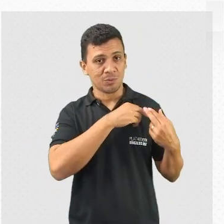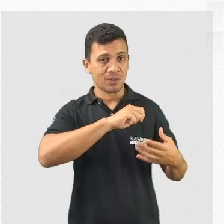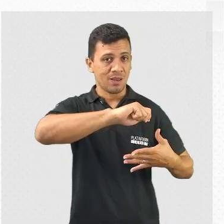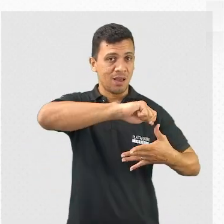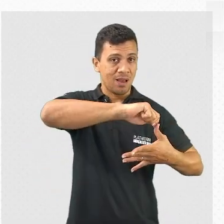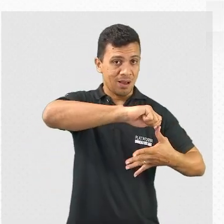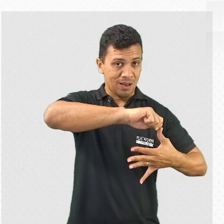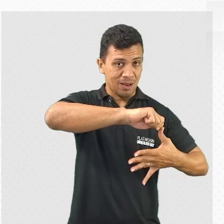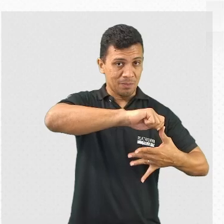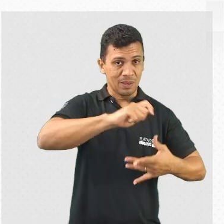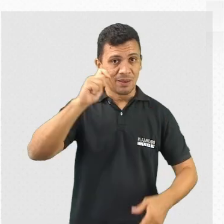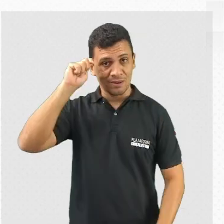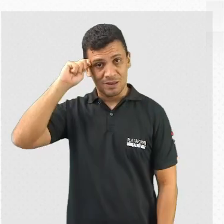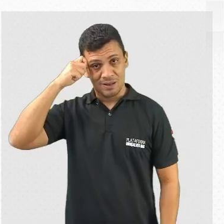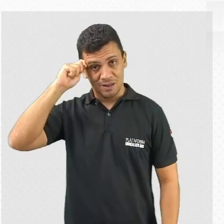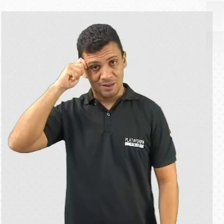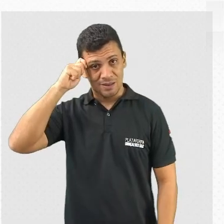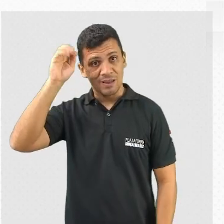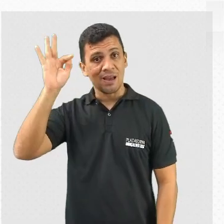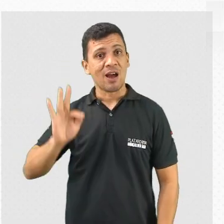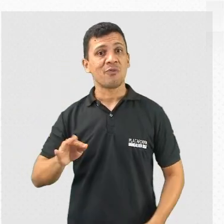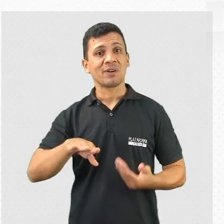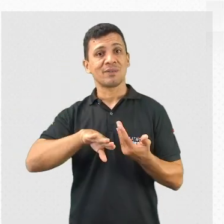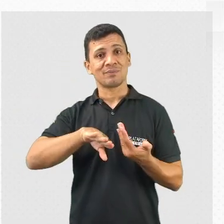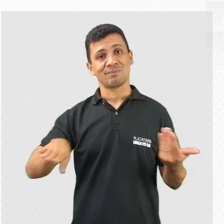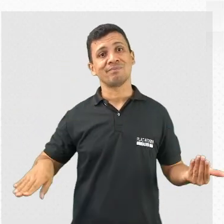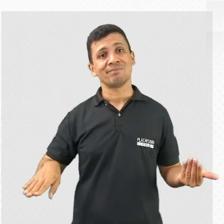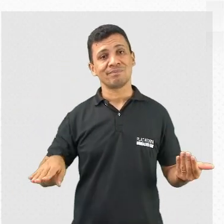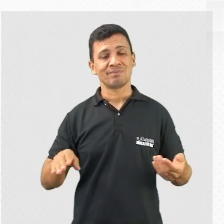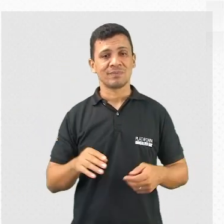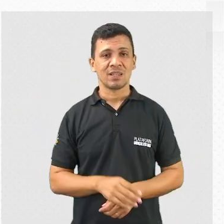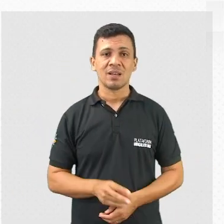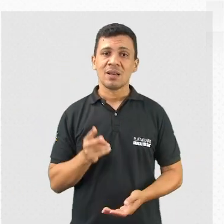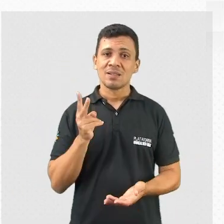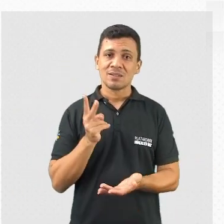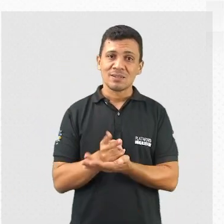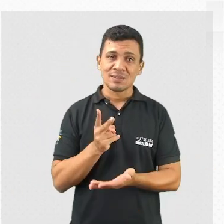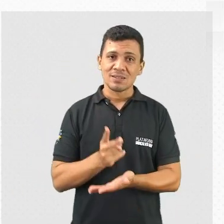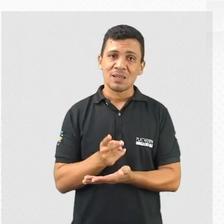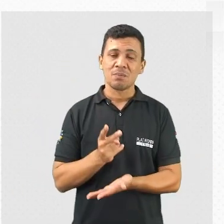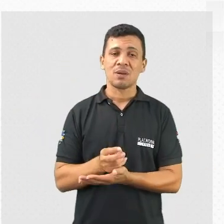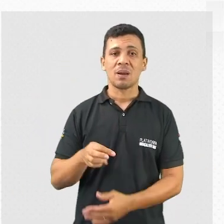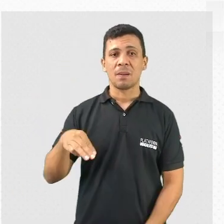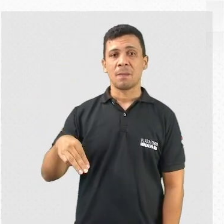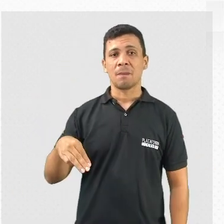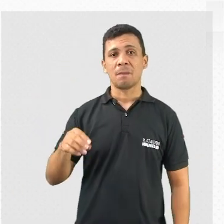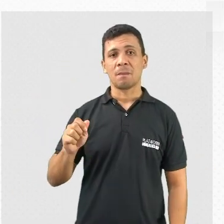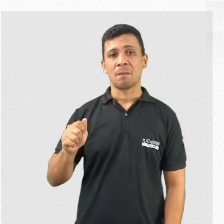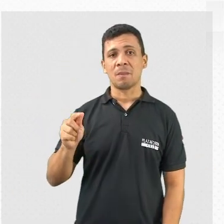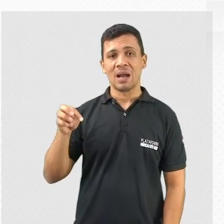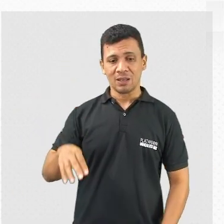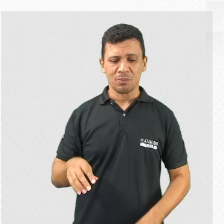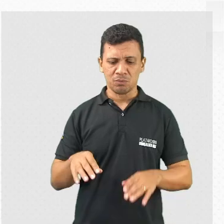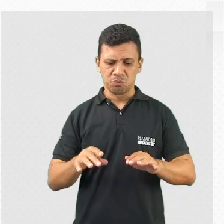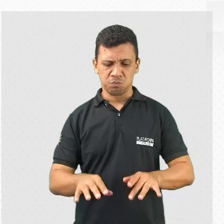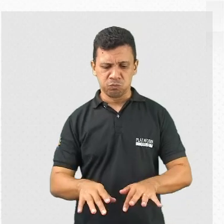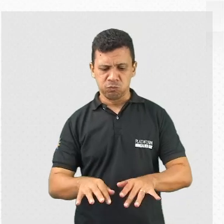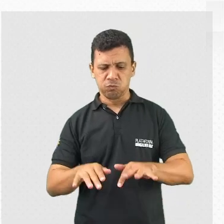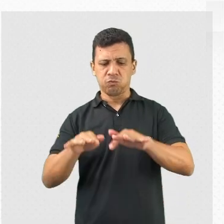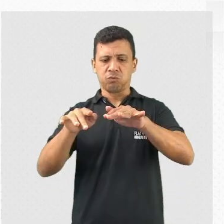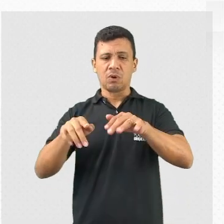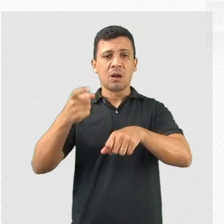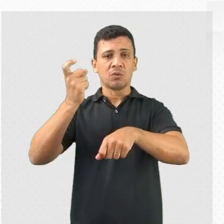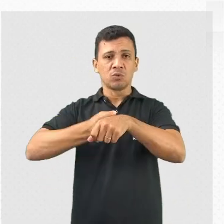a África, gente, tá? Toda vez que o magma ascendia a superfície, ele se consolidava. Então ele é tipo, ó, ocupando